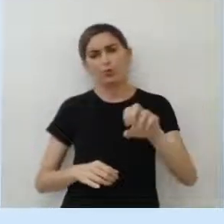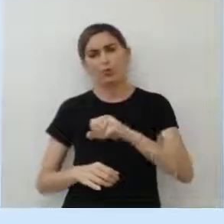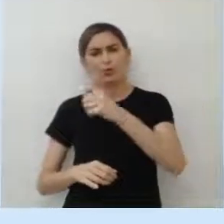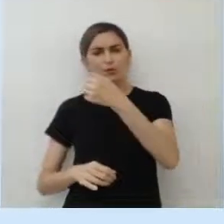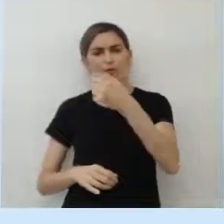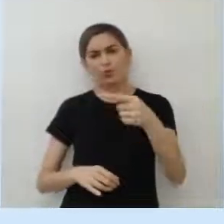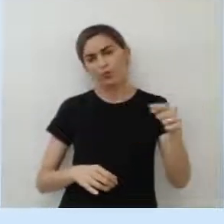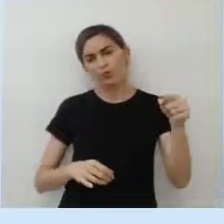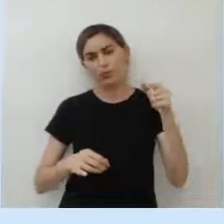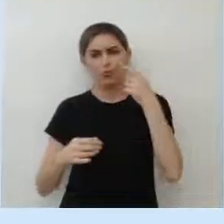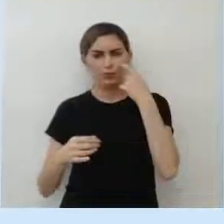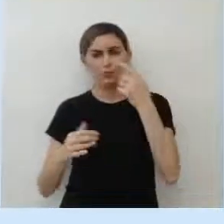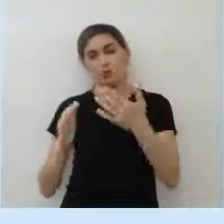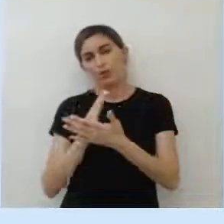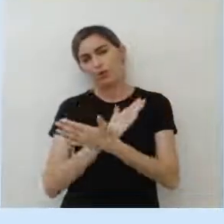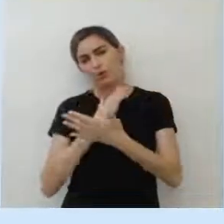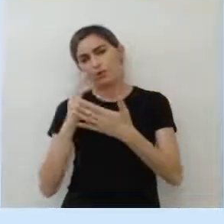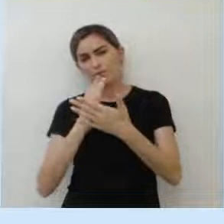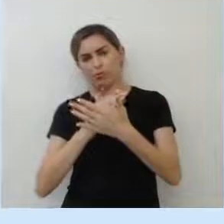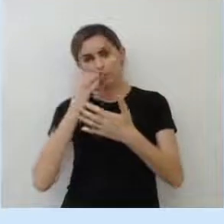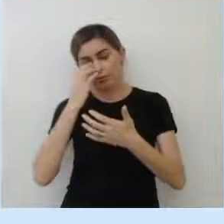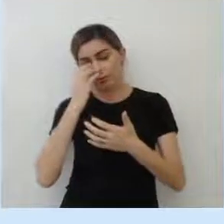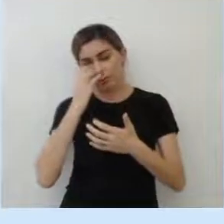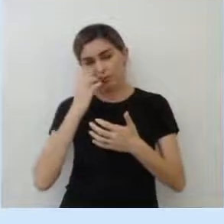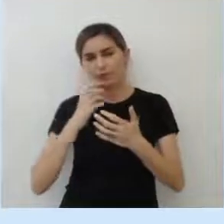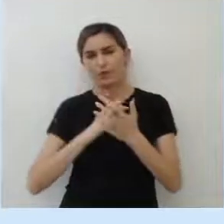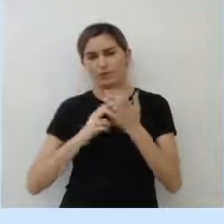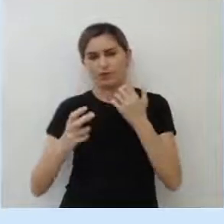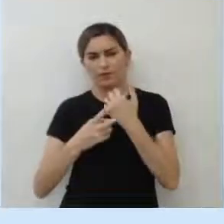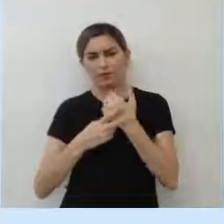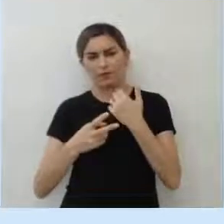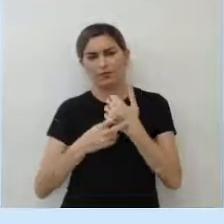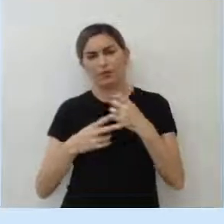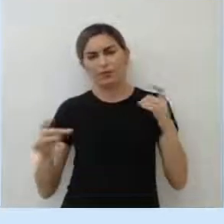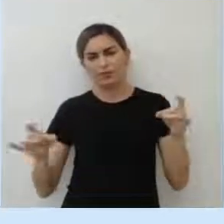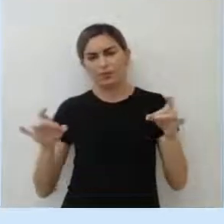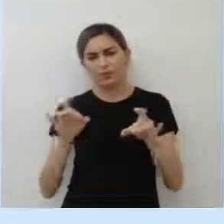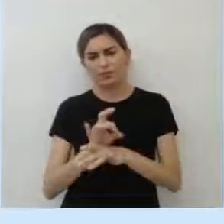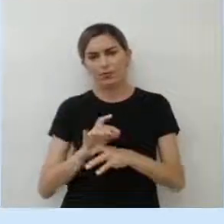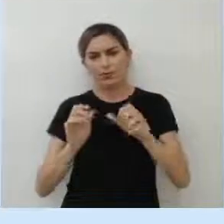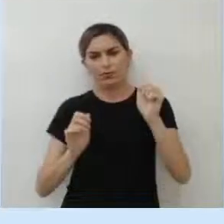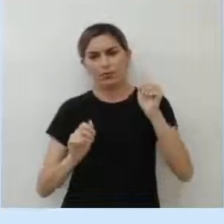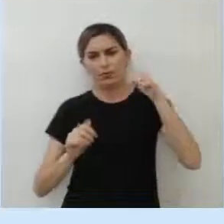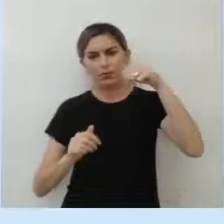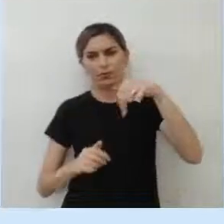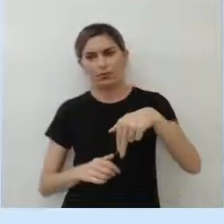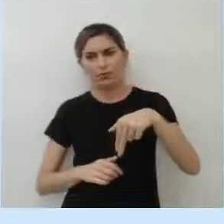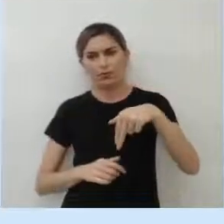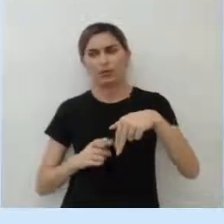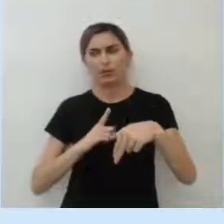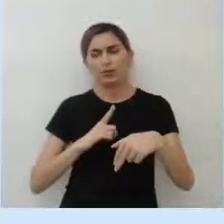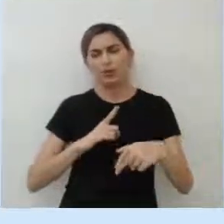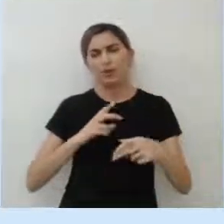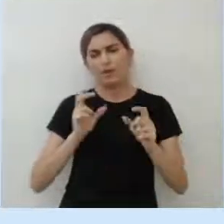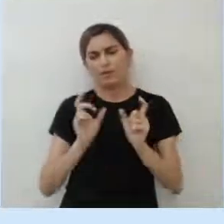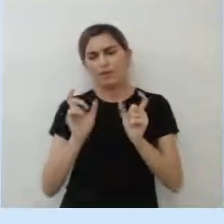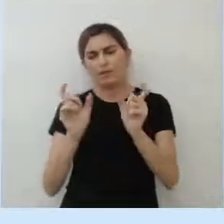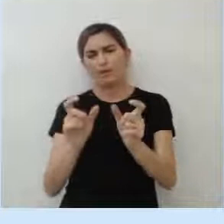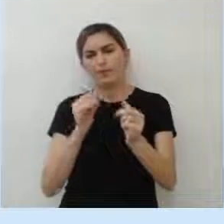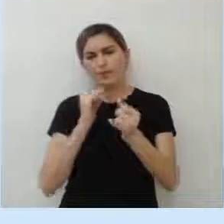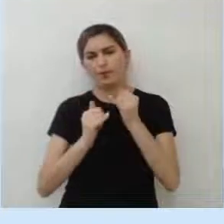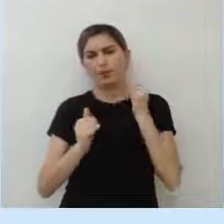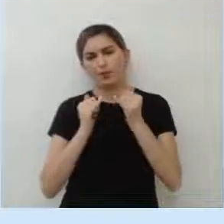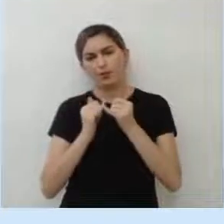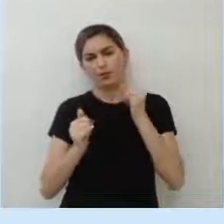aotio. Então, veja. Em alguns casos, os verbos que terminam com esse am, eles têm uma pronúncia muito